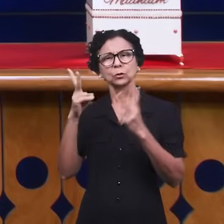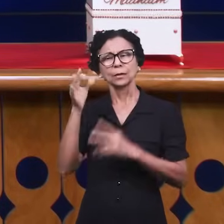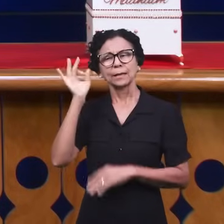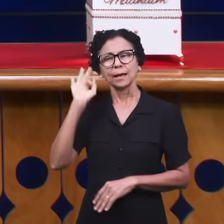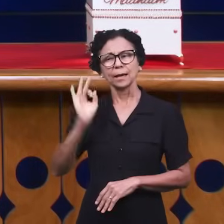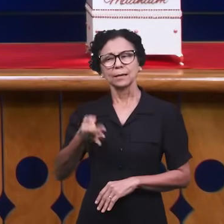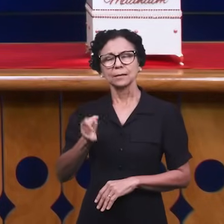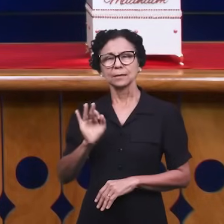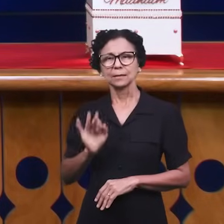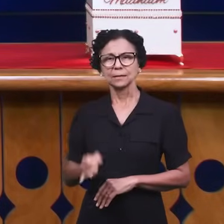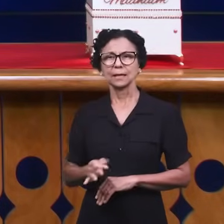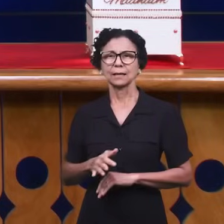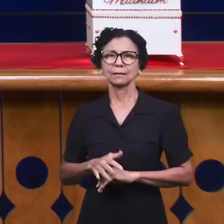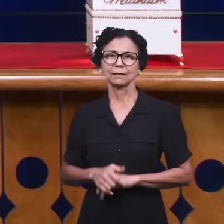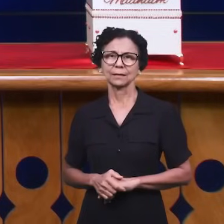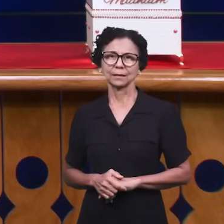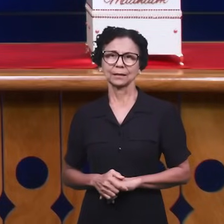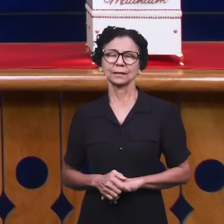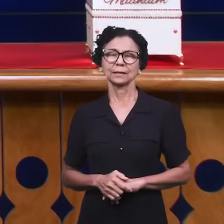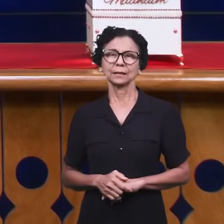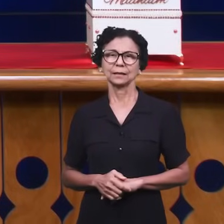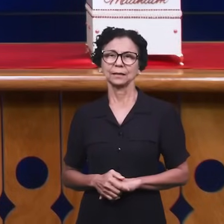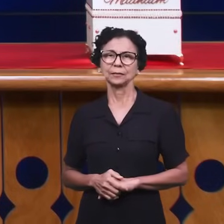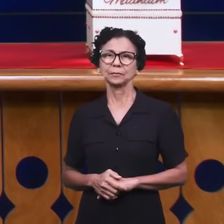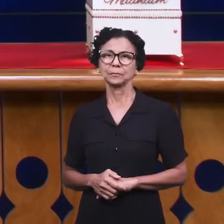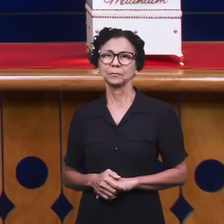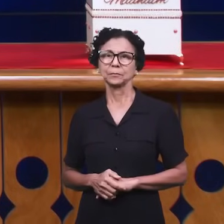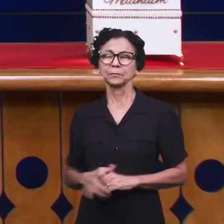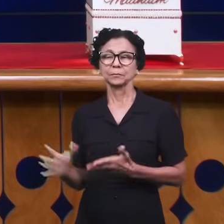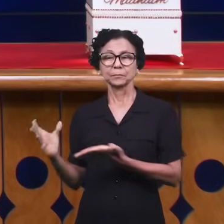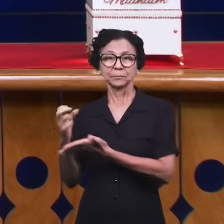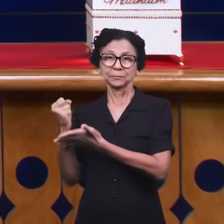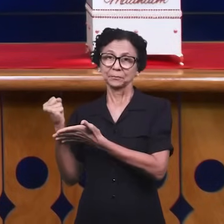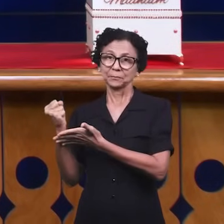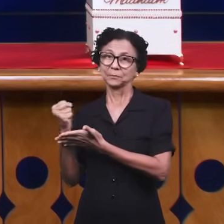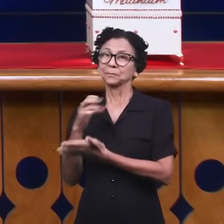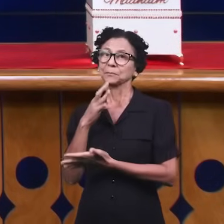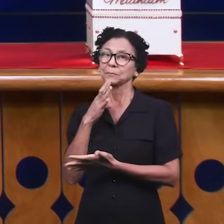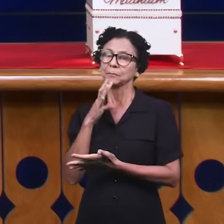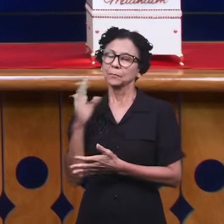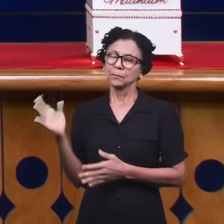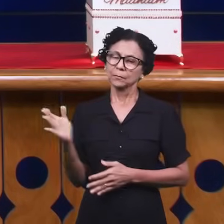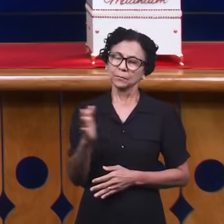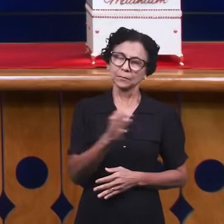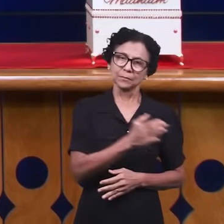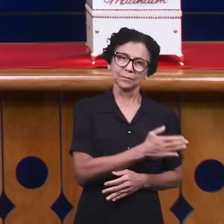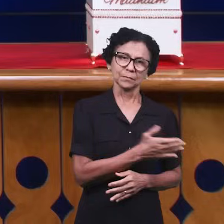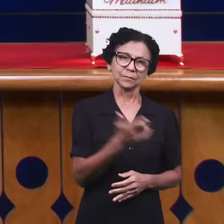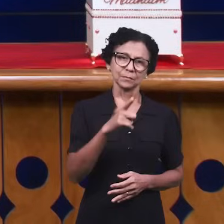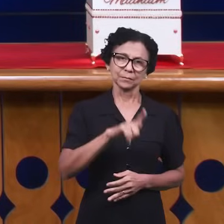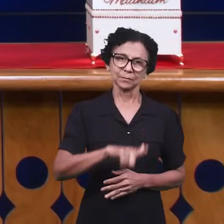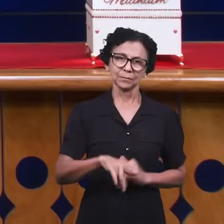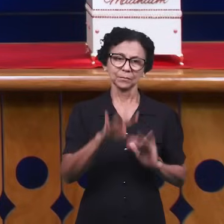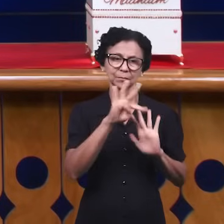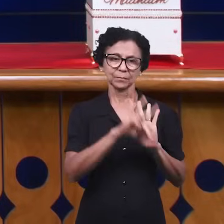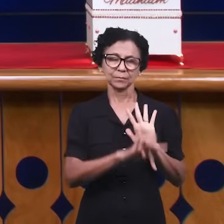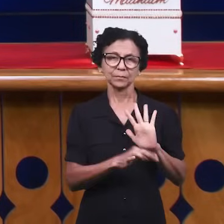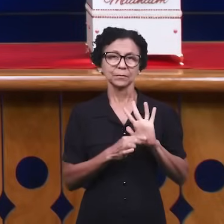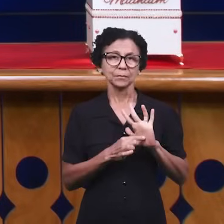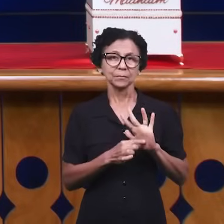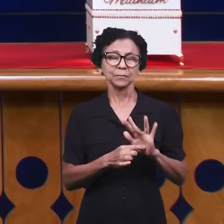está pronta para a igreja, que é o arrebatamento. Mas voltando aqui à história, Davi, ele